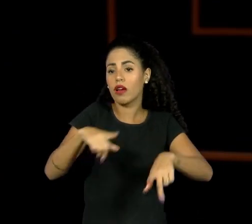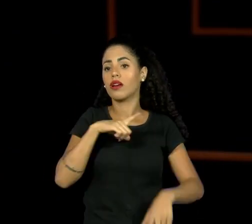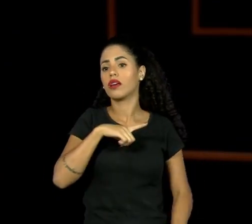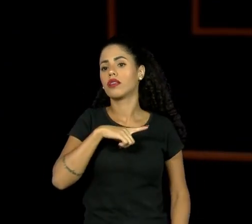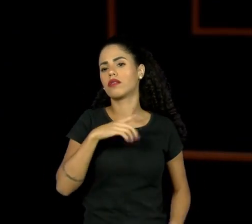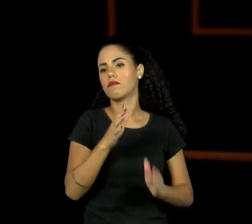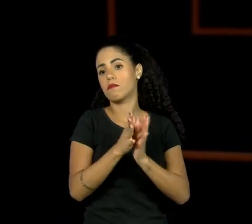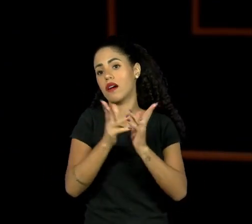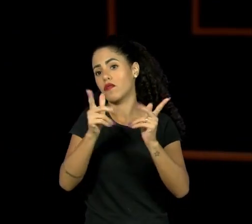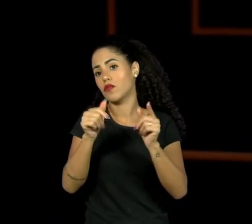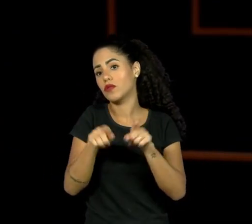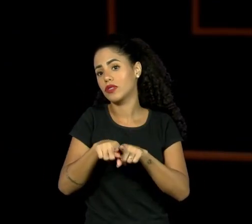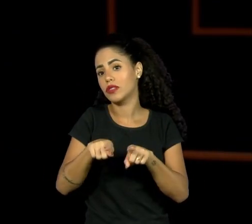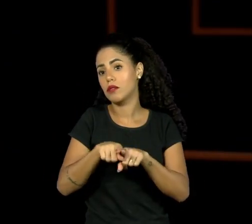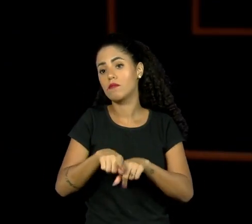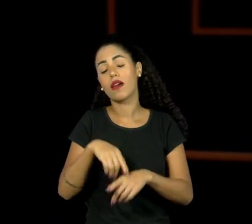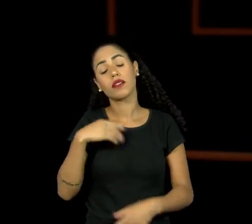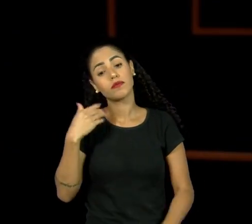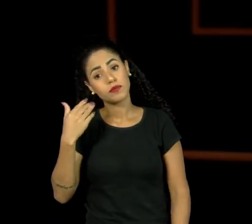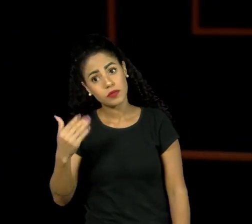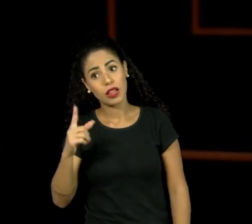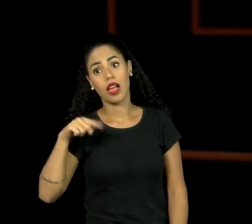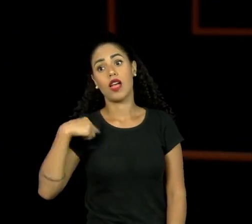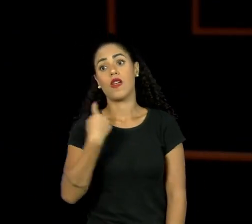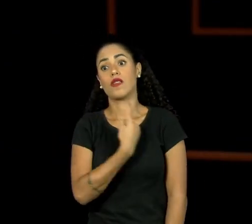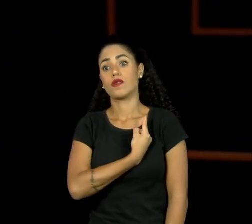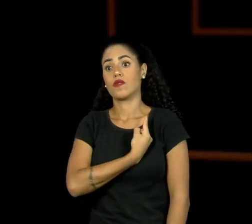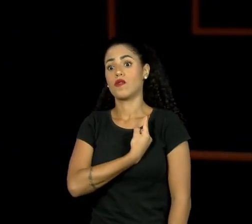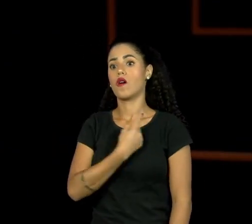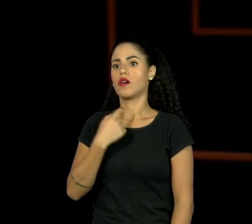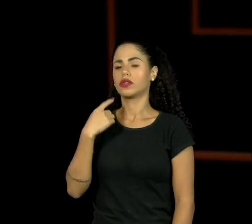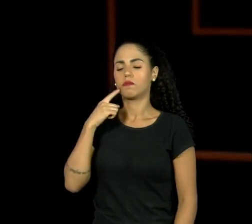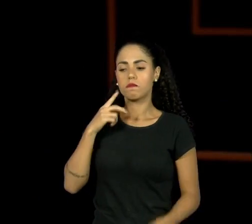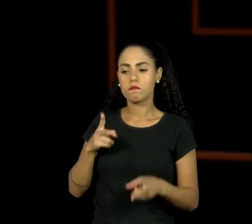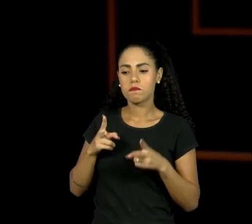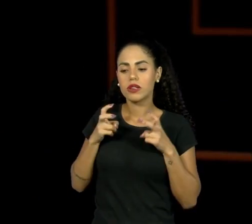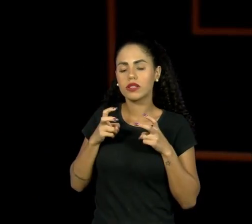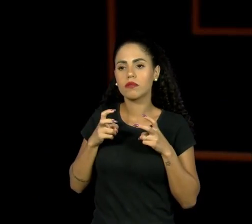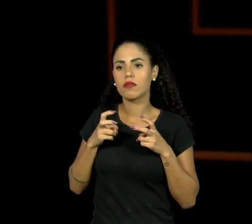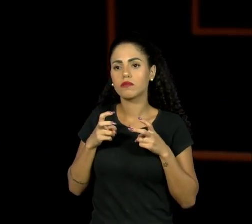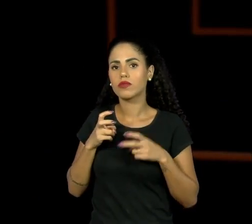maravilhosos. E quando a gente sente que compôs aquele período,